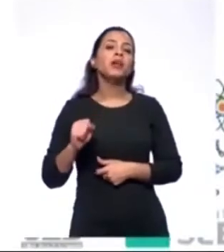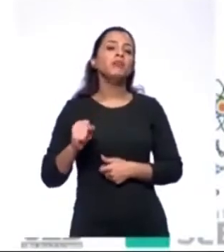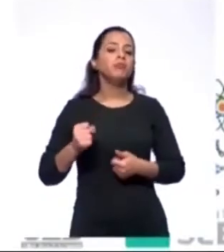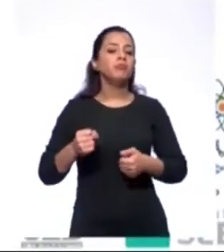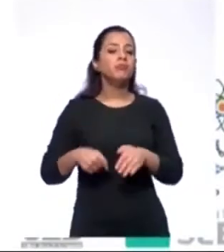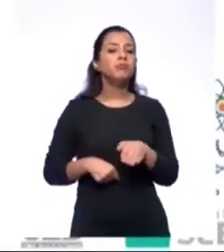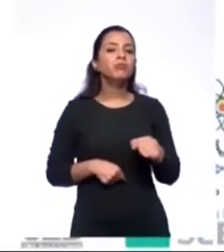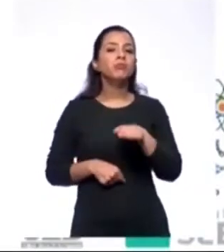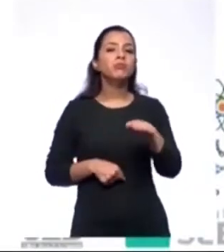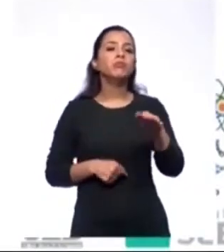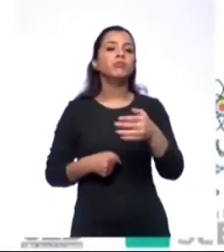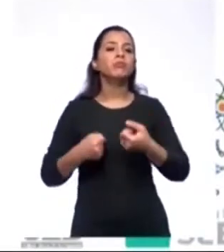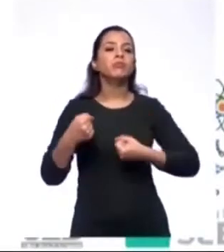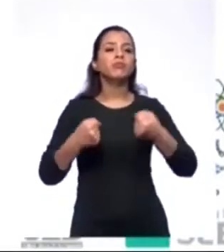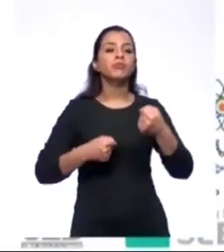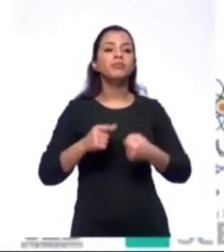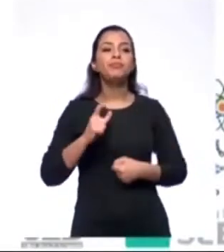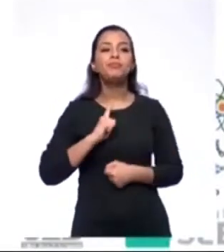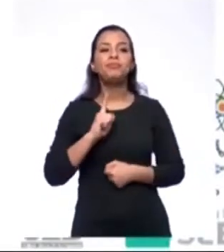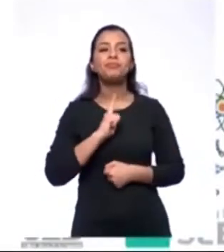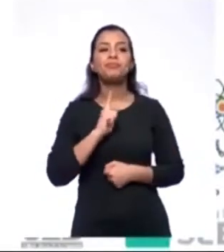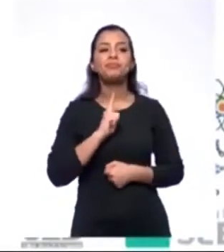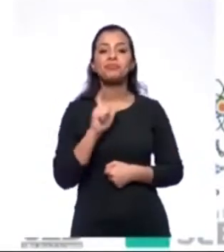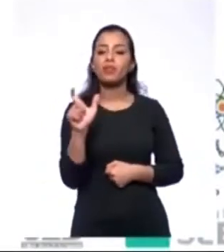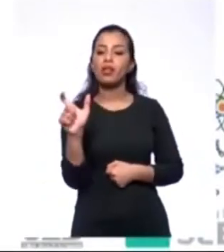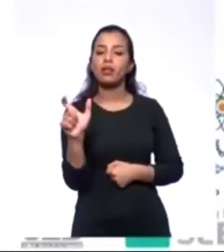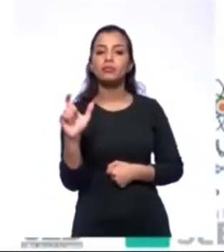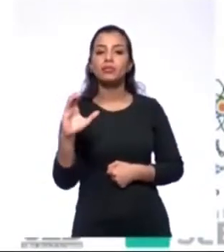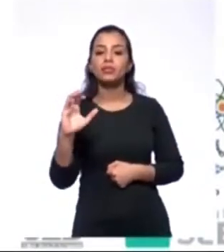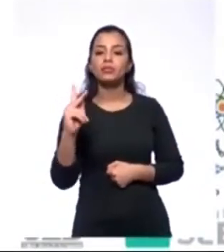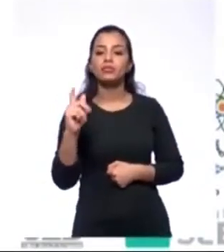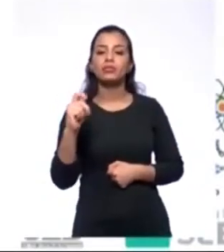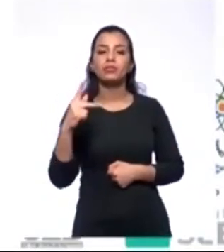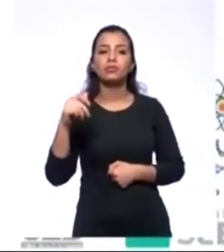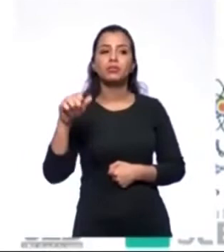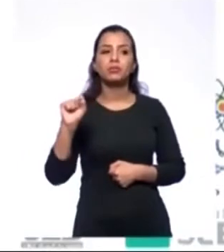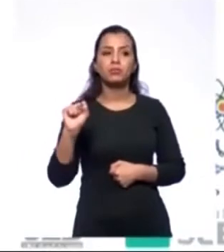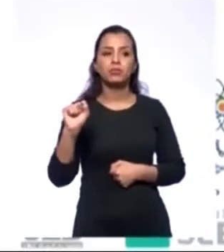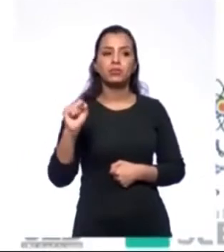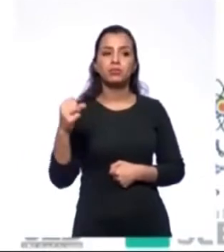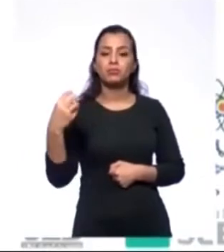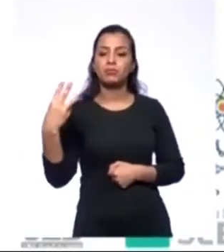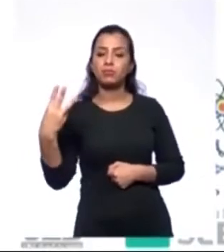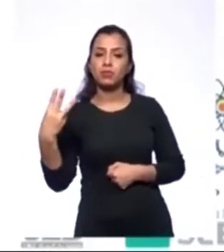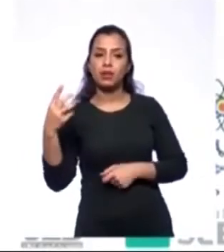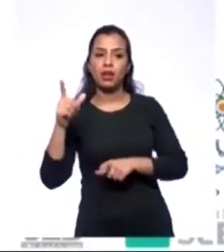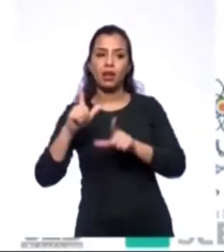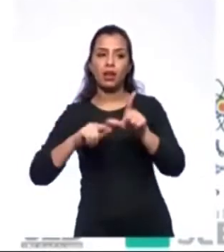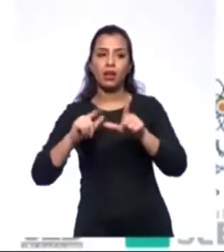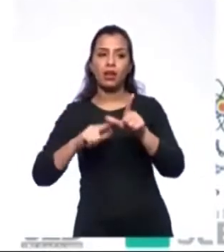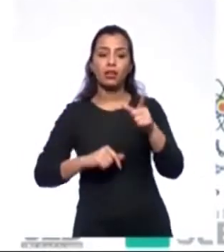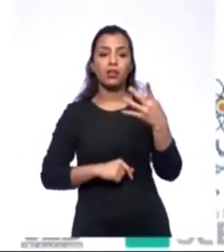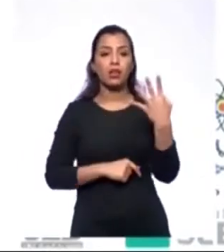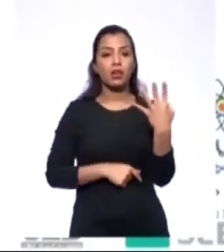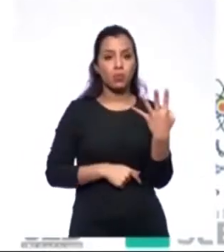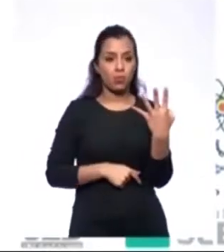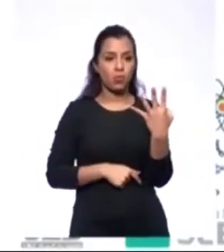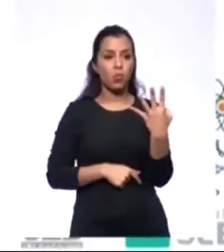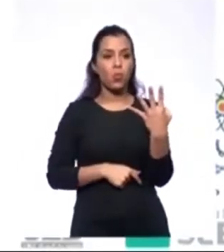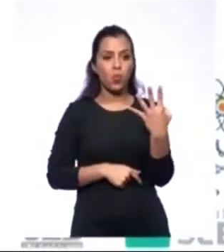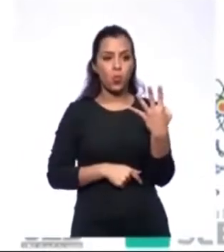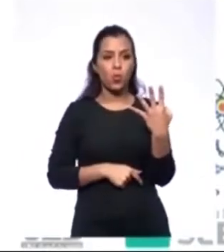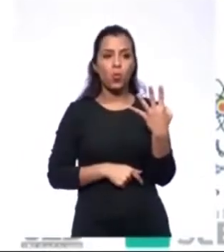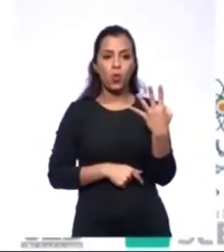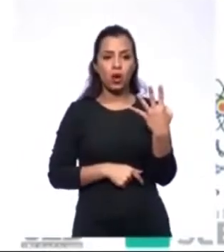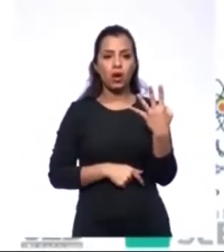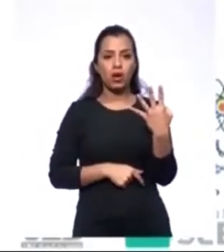3 letras e 4 algarismos nessa ordem né se você olhar as placas de carro elas